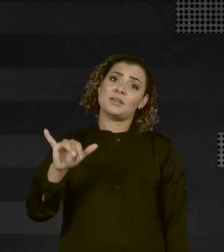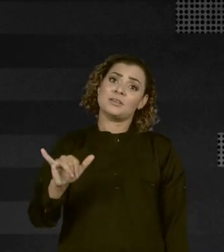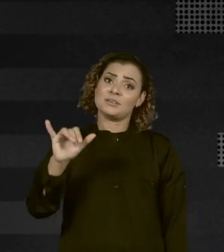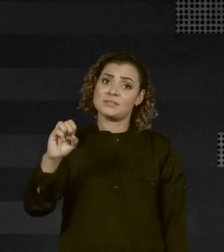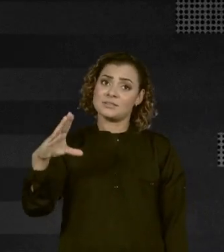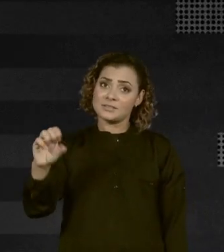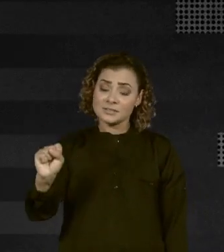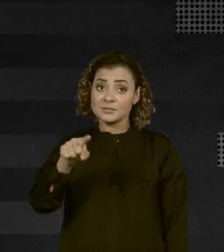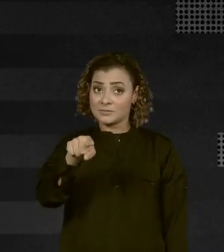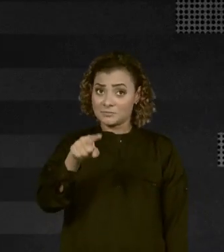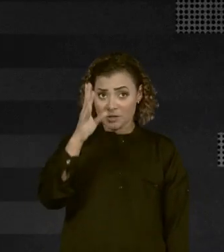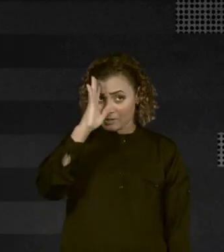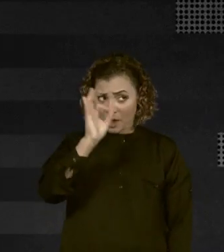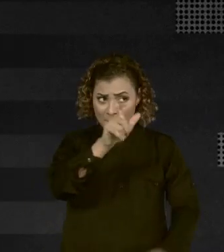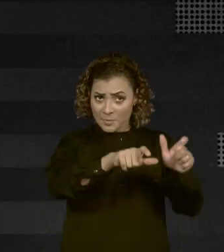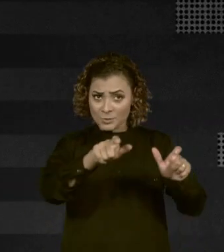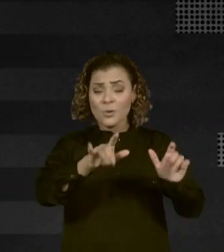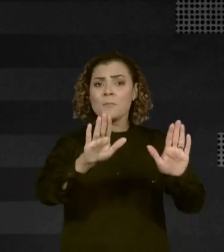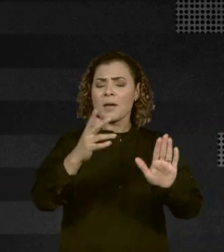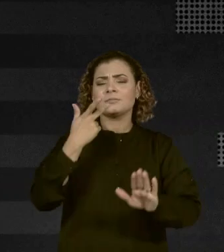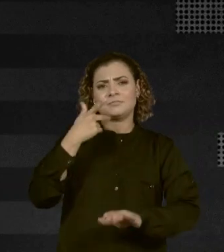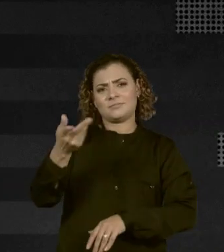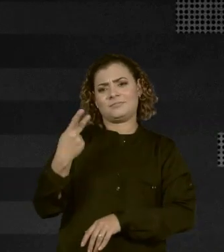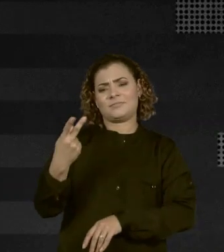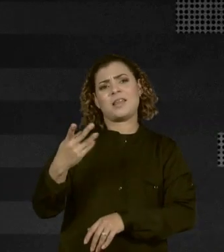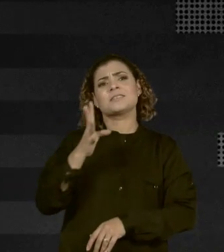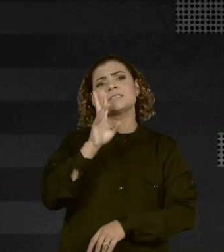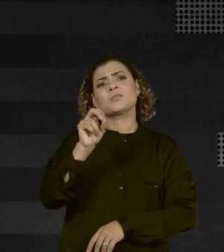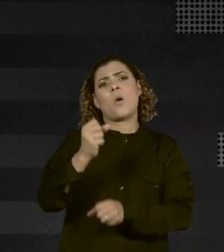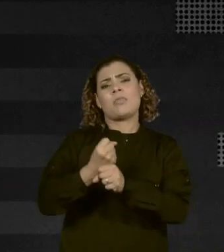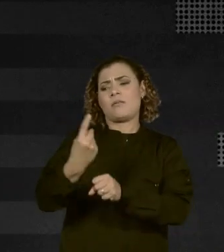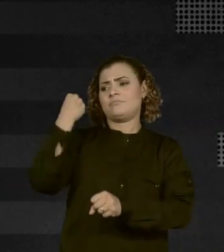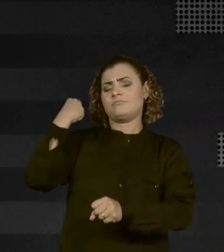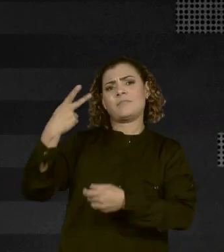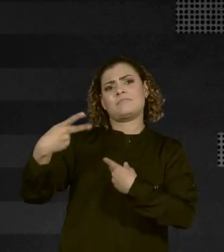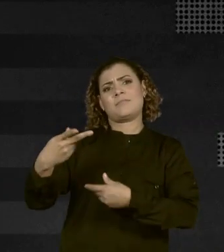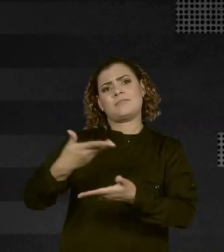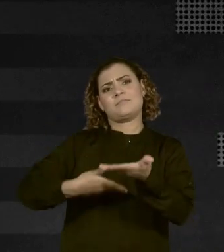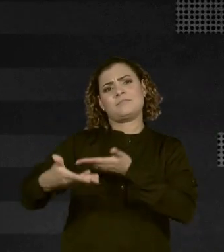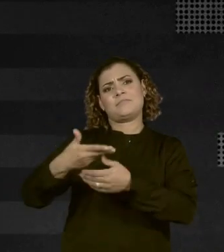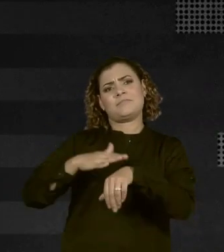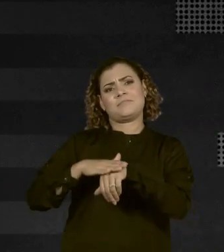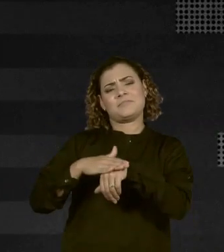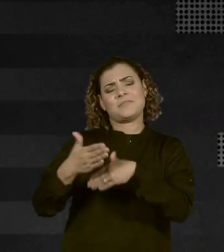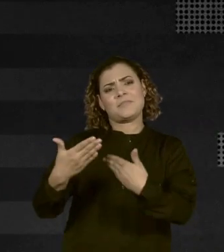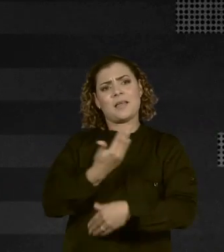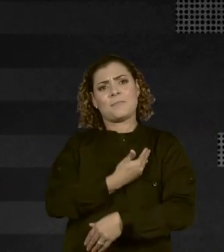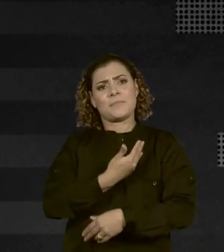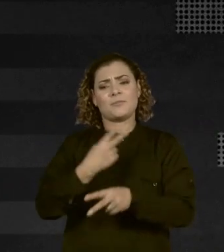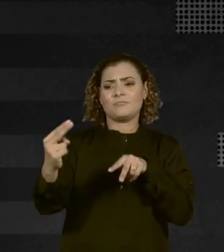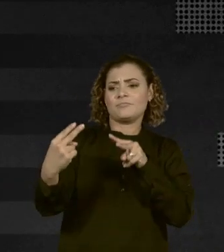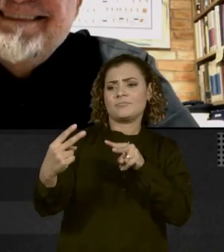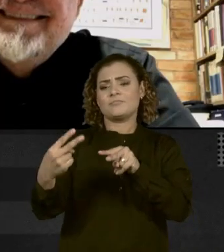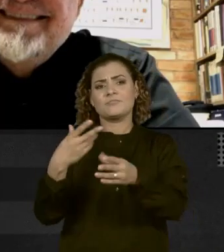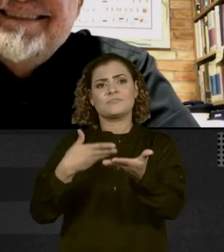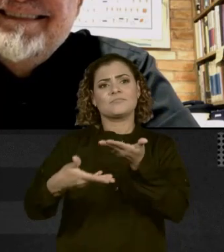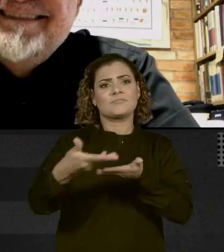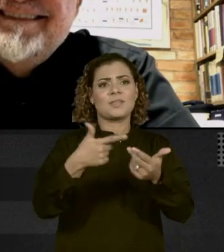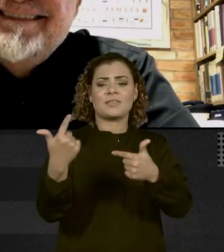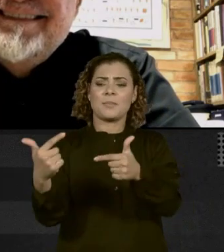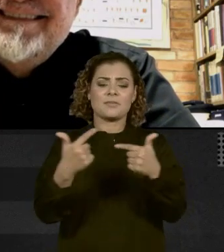vez é com um dos atores com quem você mais trabalhou na vida. Olha só. Ulisses, querido,